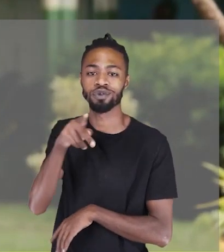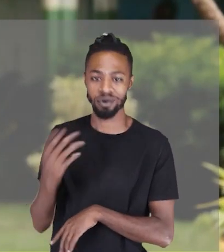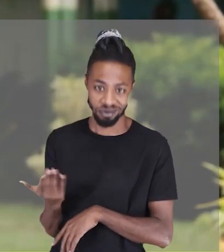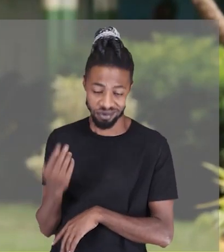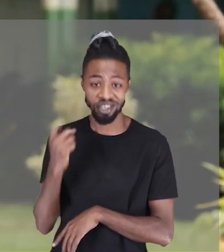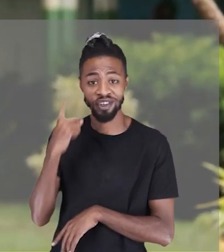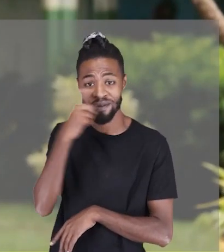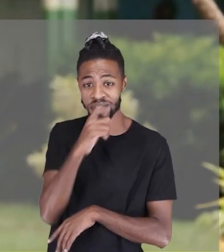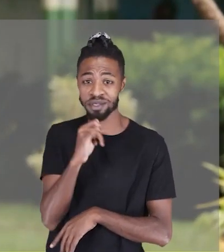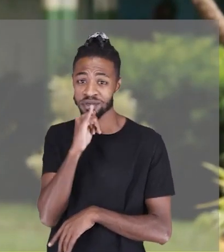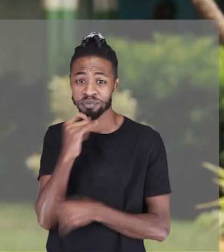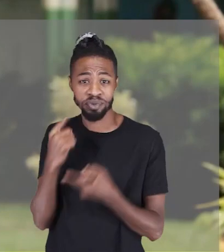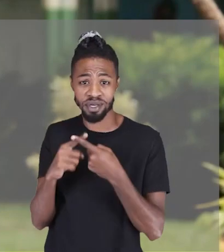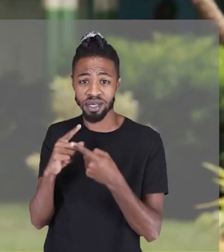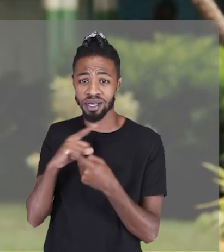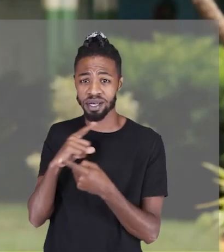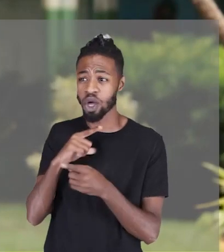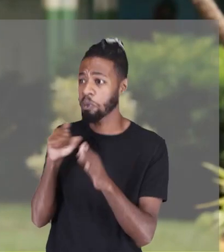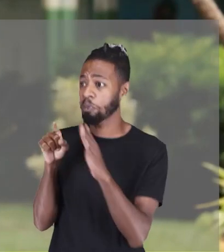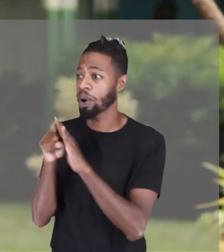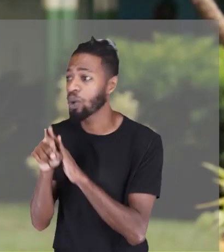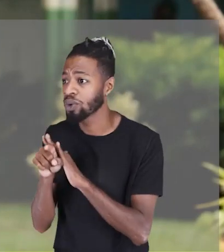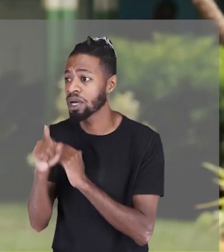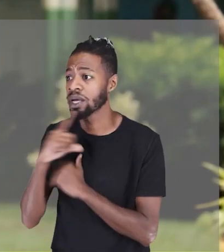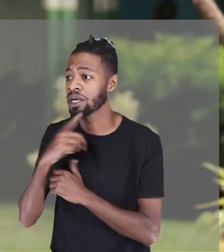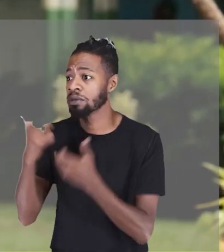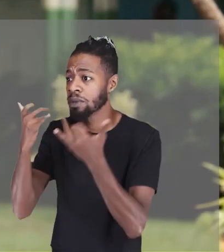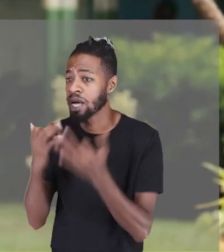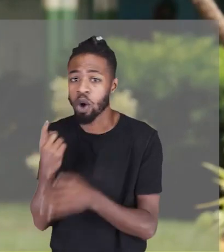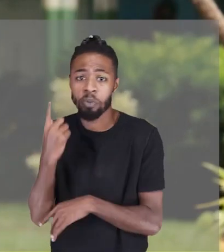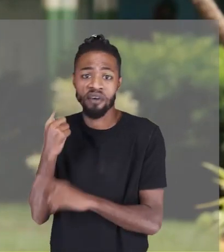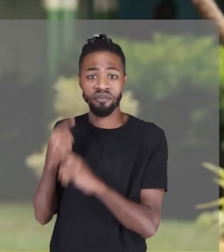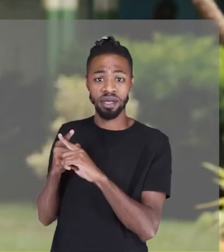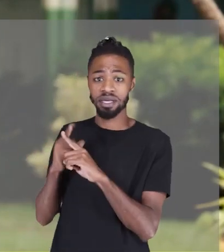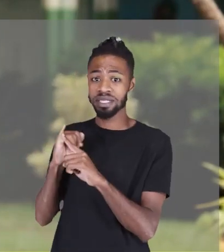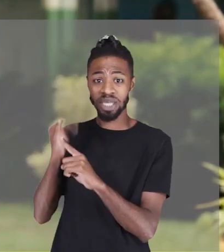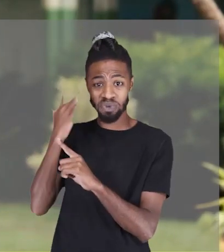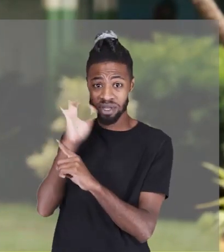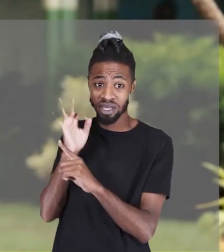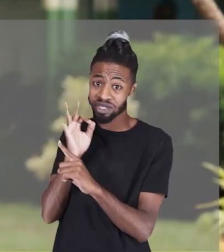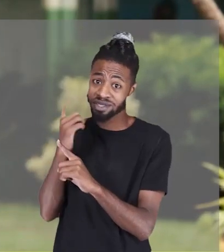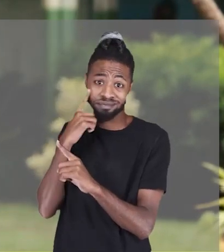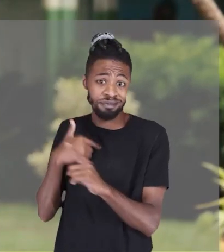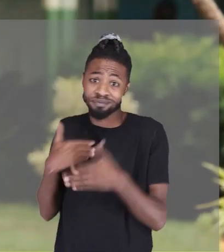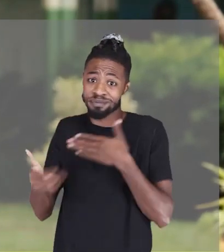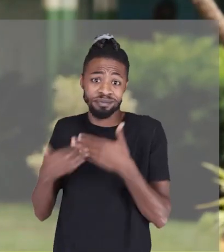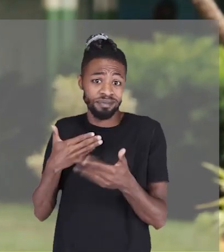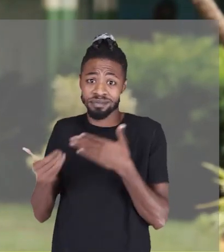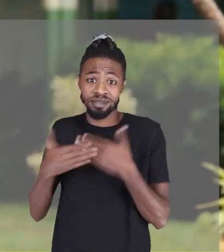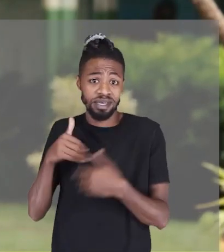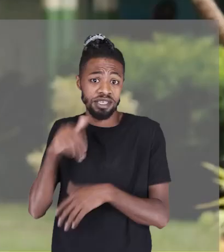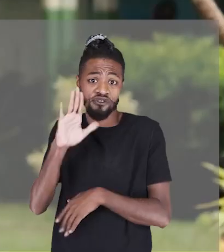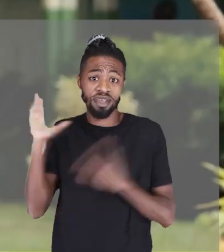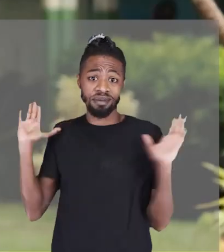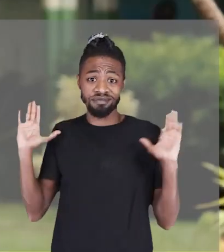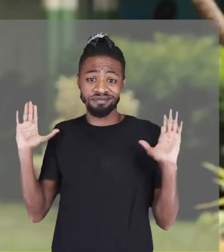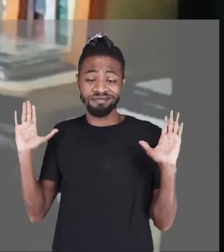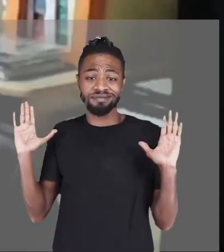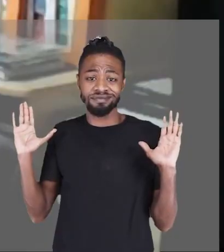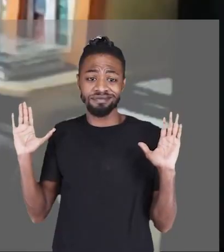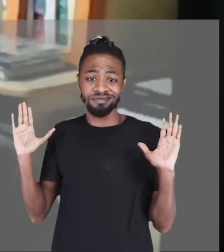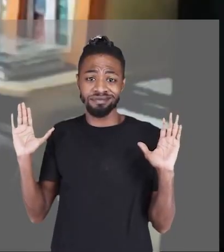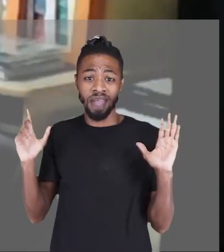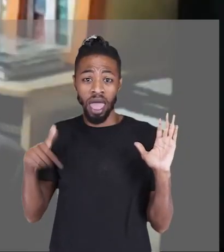ficar perguntando, você tem que ir lá perguntar, eles vão explicar uma vez, você entendeu, você não entendeu, você tem que dar um jeito de